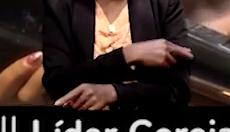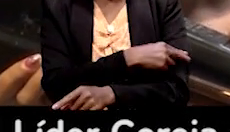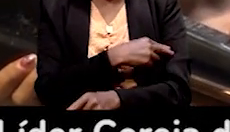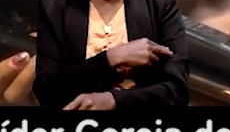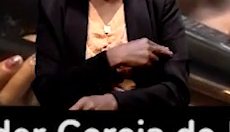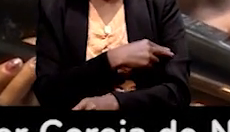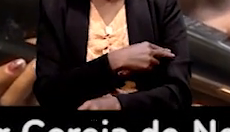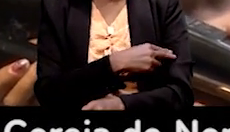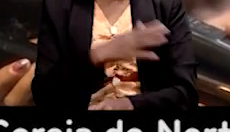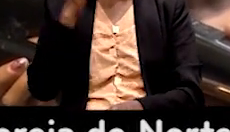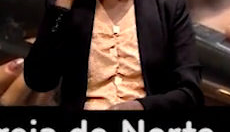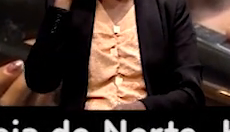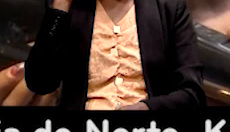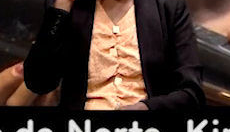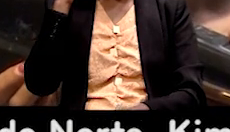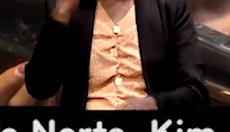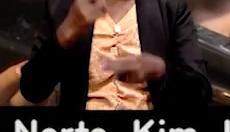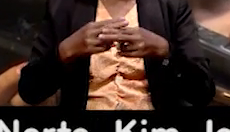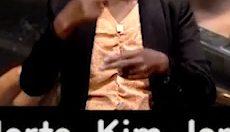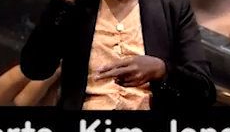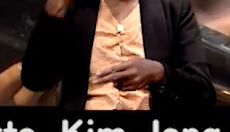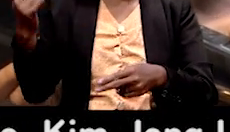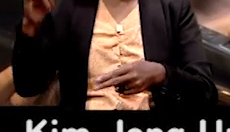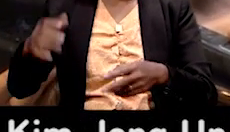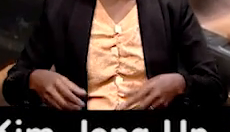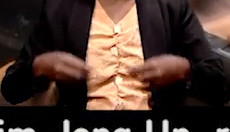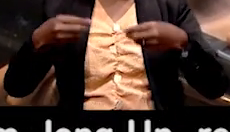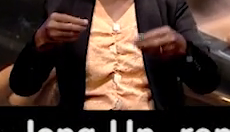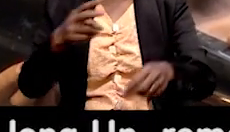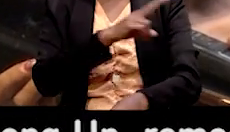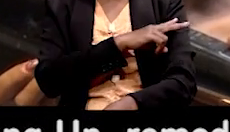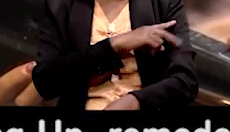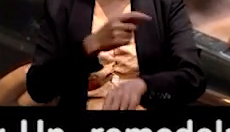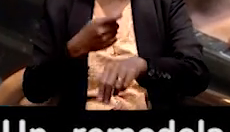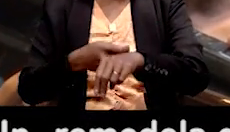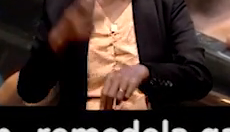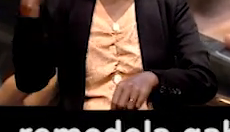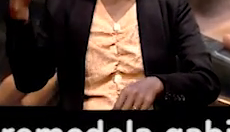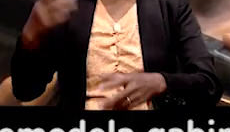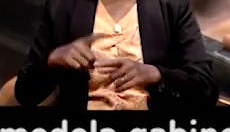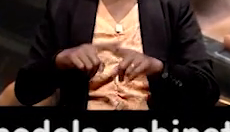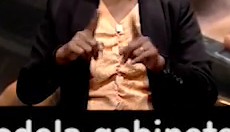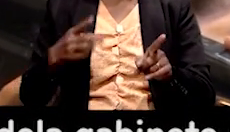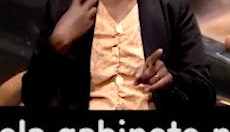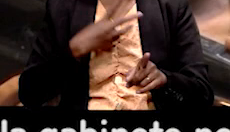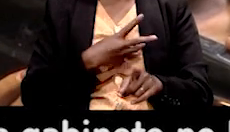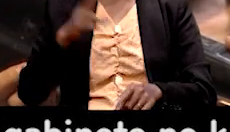tamba sira maka fo vacina o momento idane ba. Mai be ita rona kata